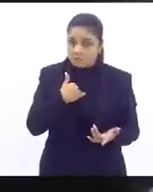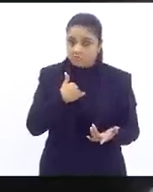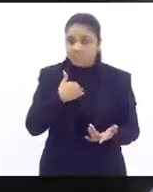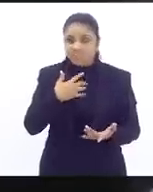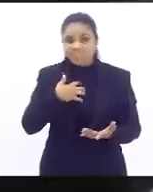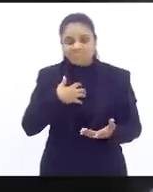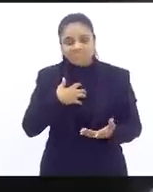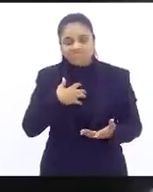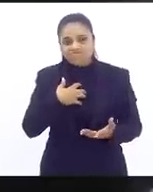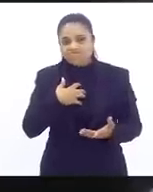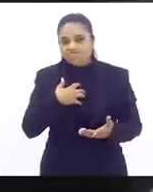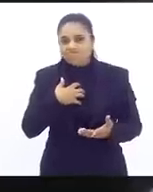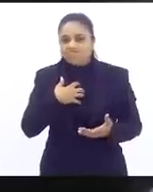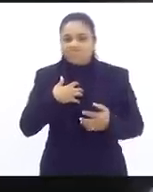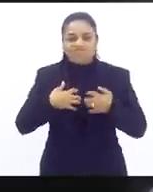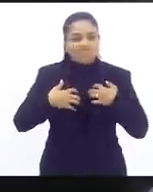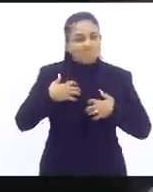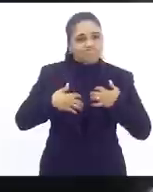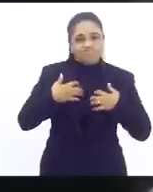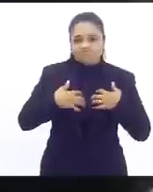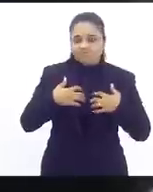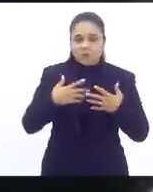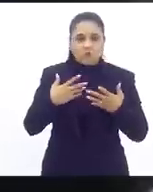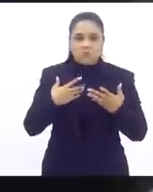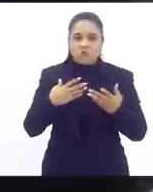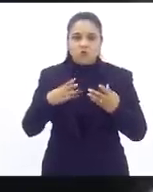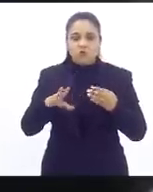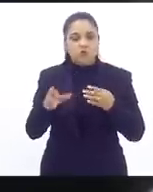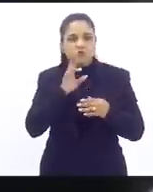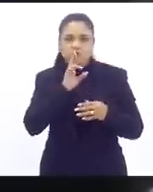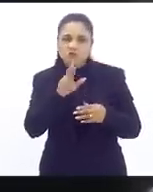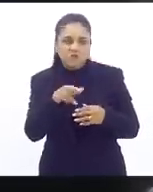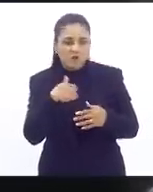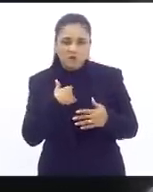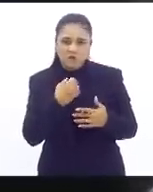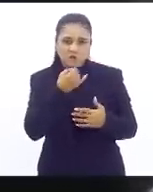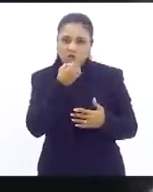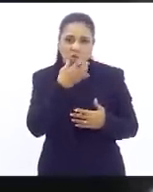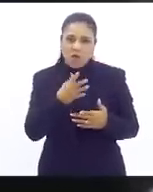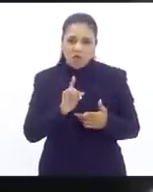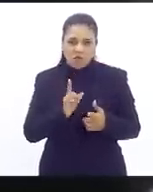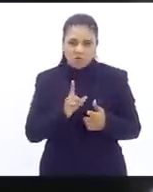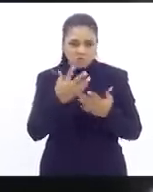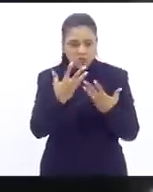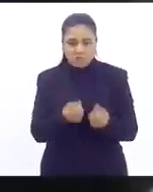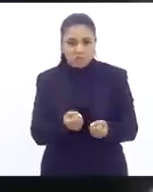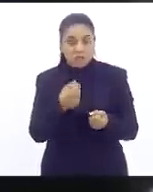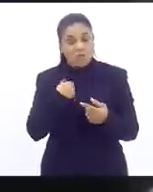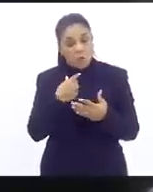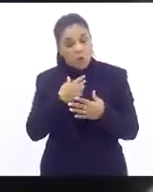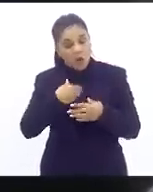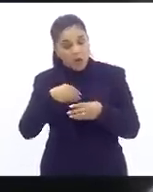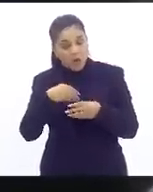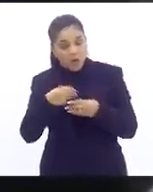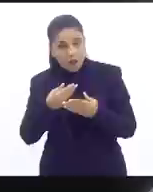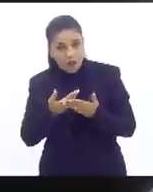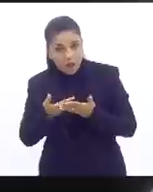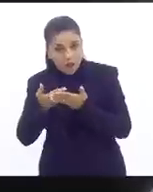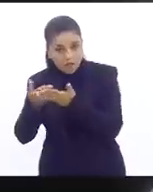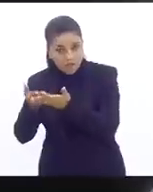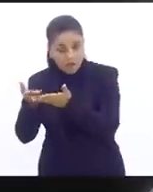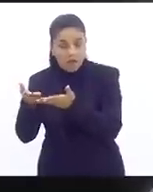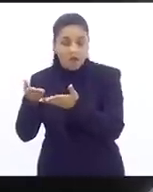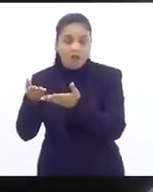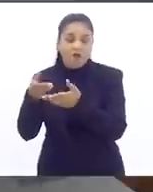insatisfeito com as coloca ções satisfeito com as respostas e eu vou levar para minha base o que eu tenho aqui hoje que saiu